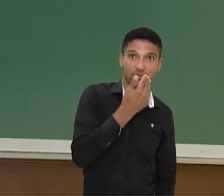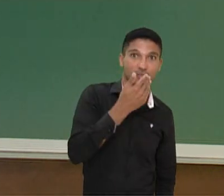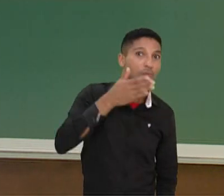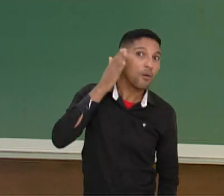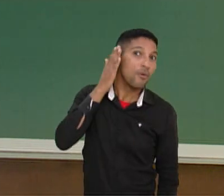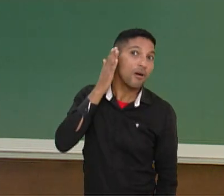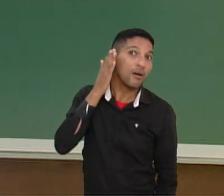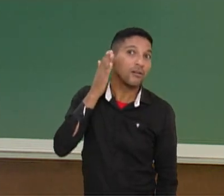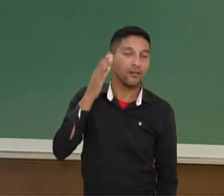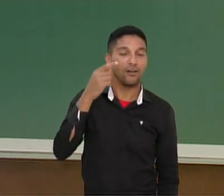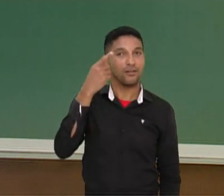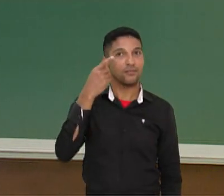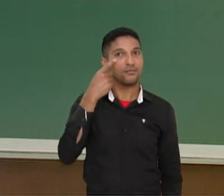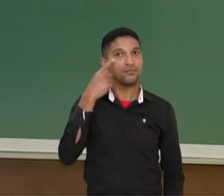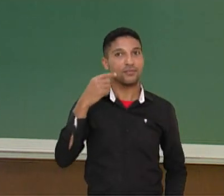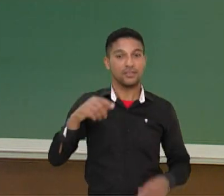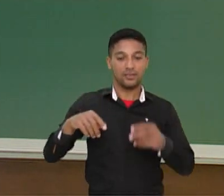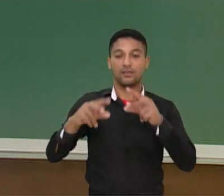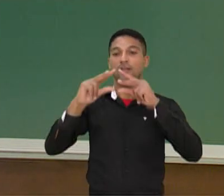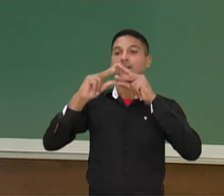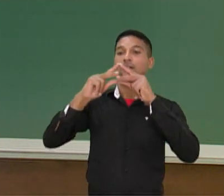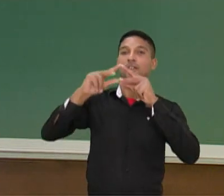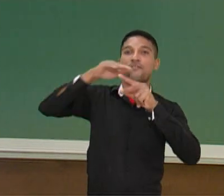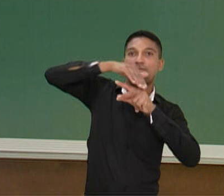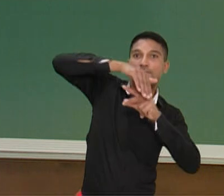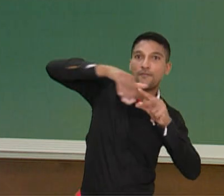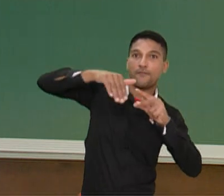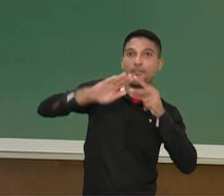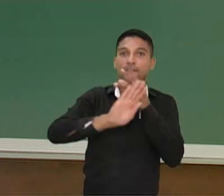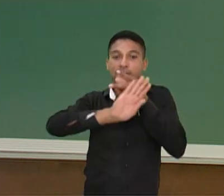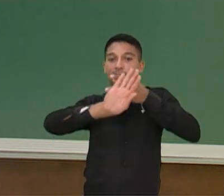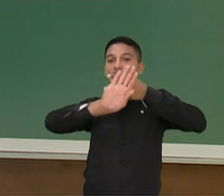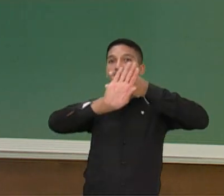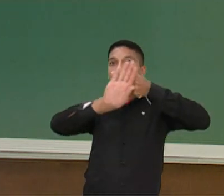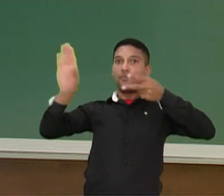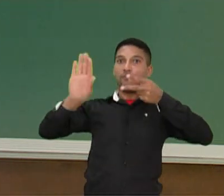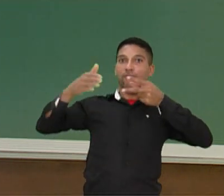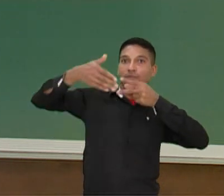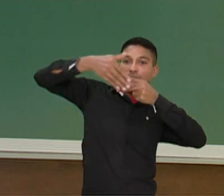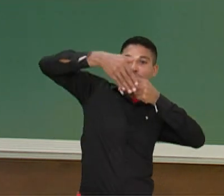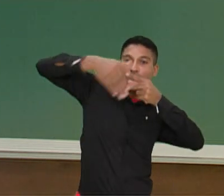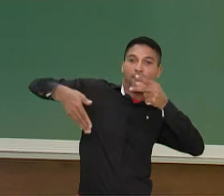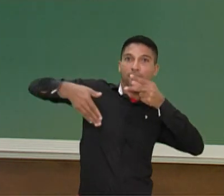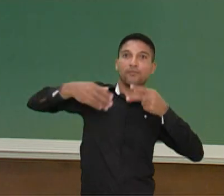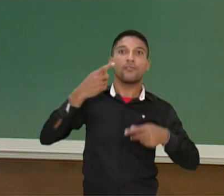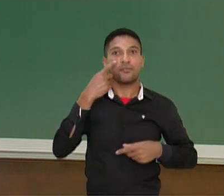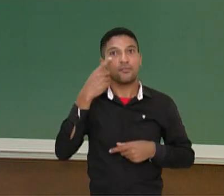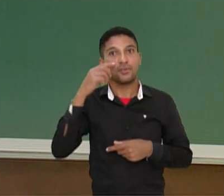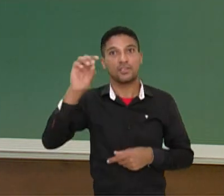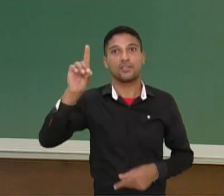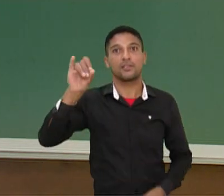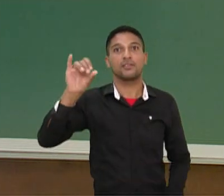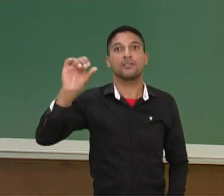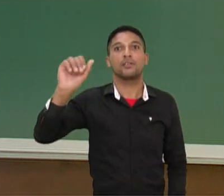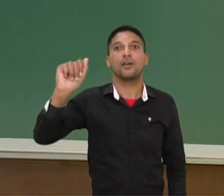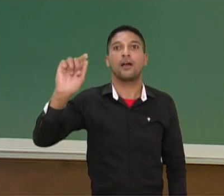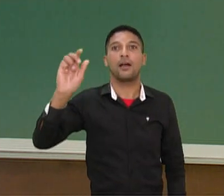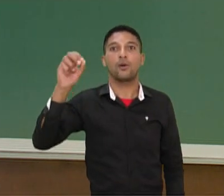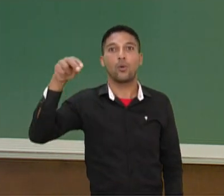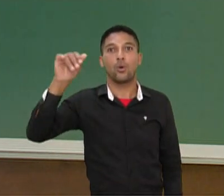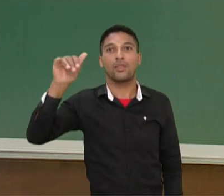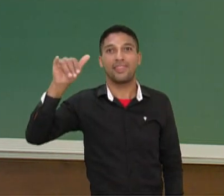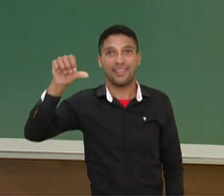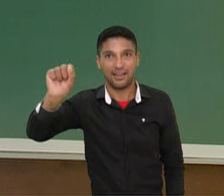esqueça da fórmula, ele te deu uma ideia de como você pensar, ou de repente até desenhar o polígono e traçar. Essa é uma hipótese